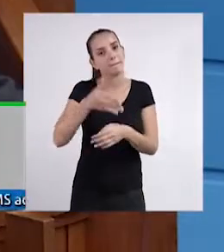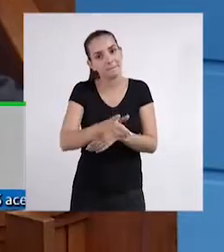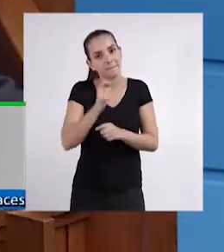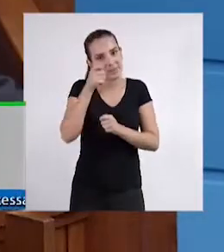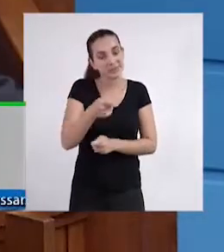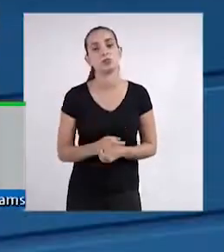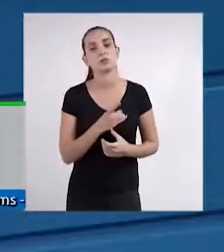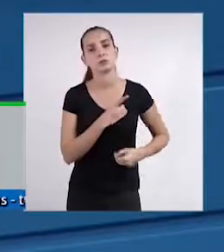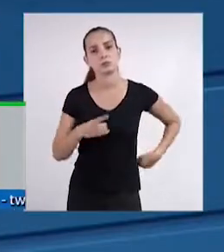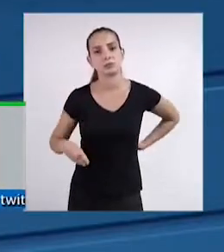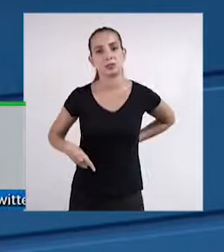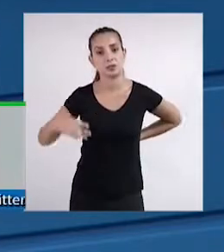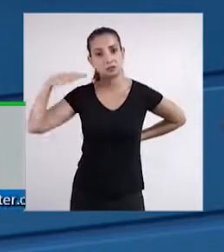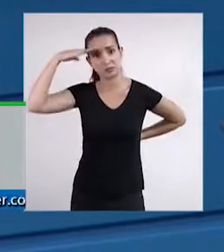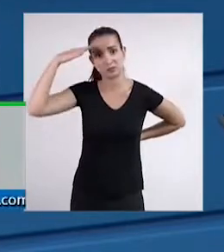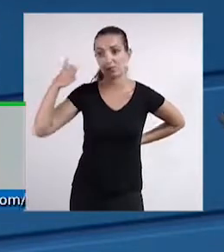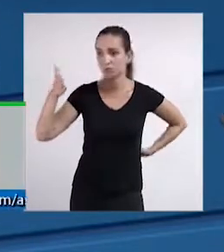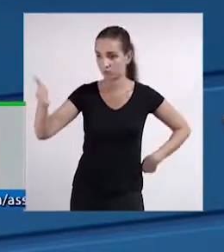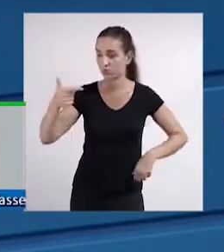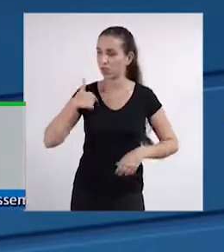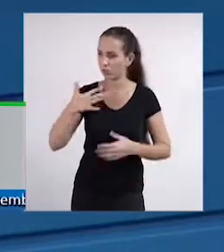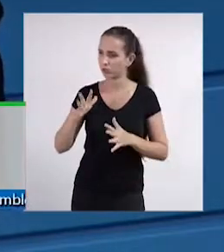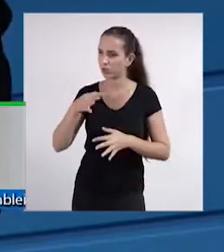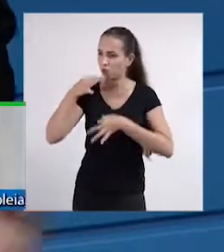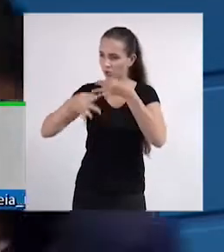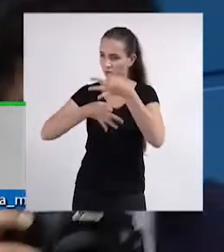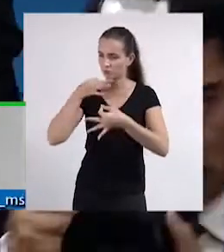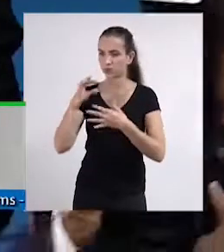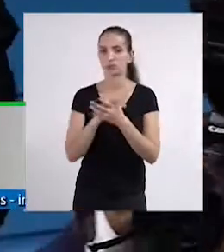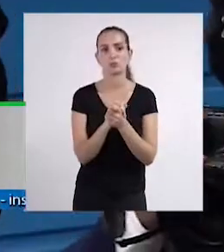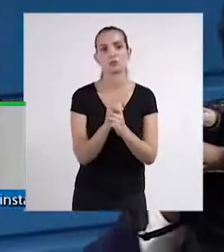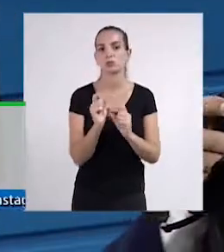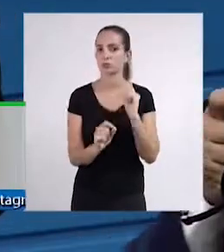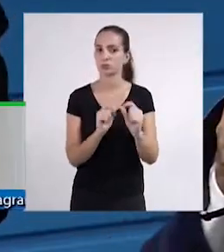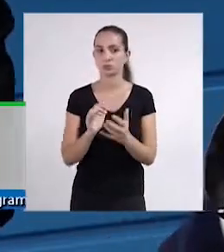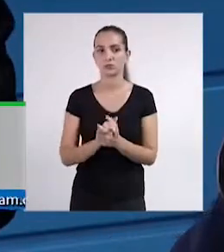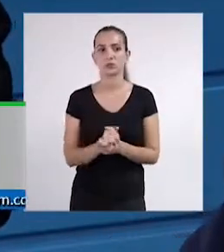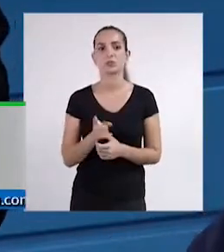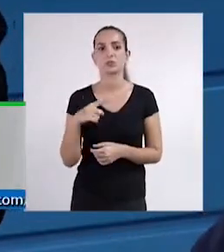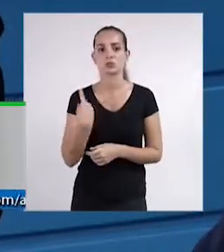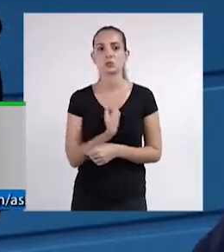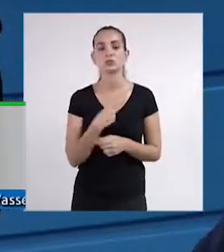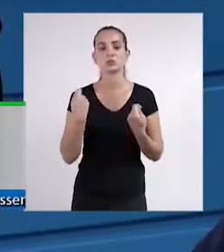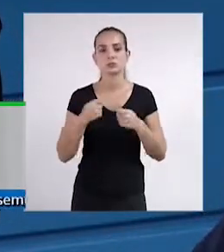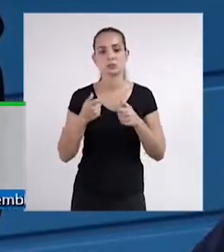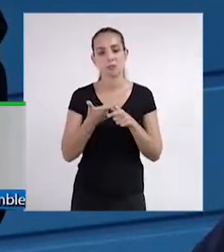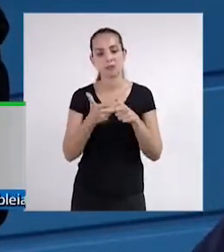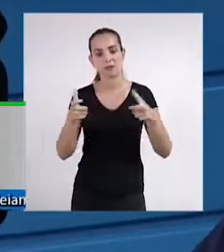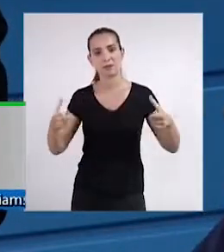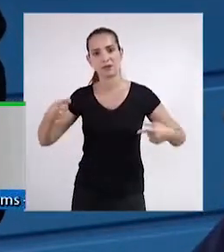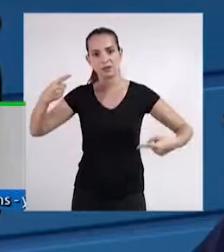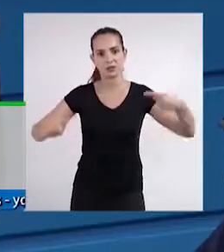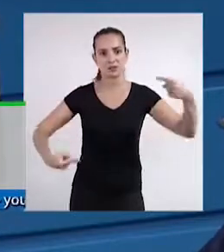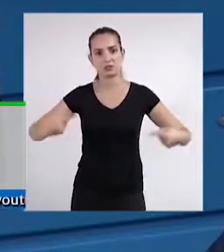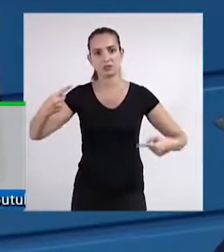Deputado Cabommi, eu já tenho assim uma visão de que nós temos que ampliar esse debate, porque a questão